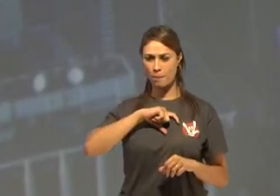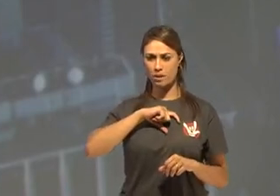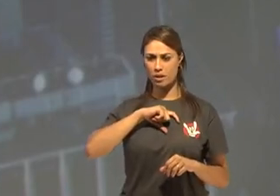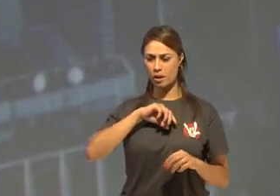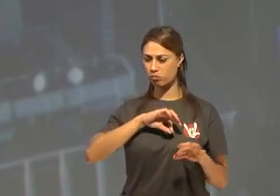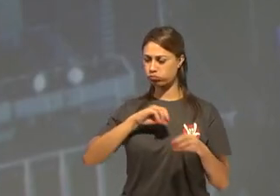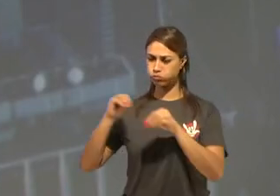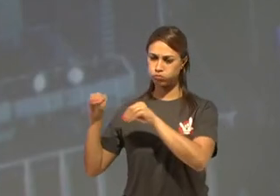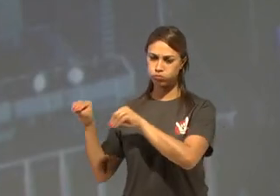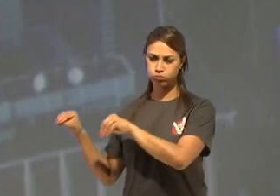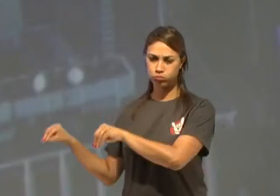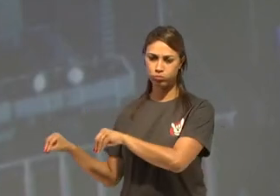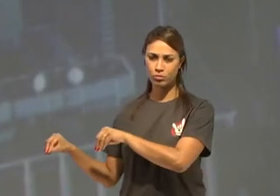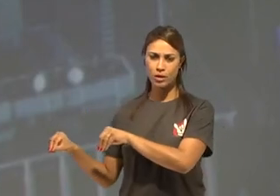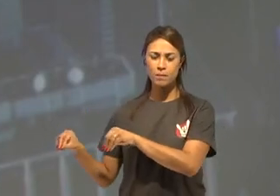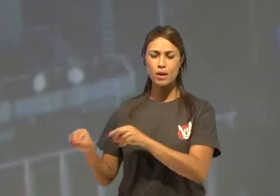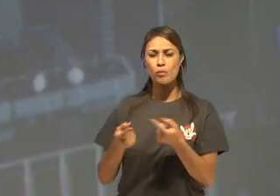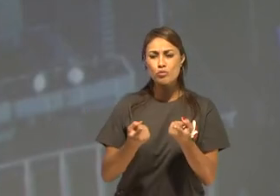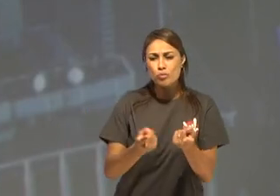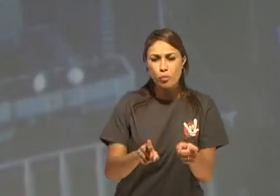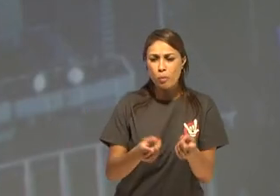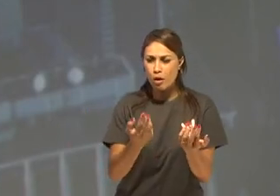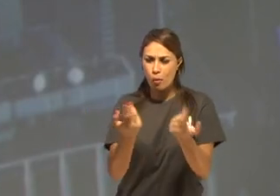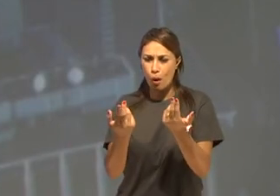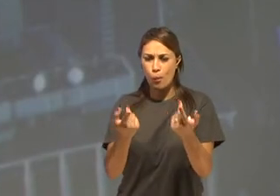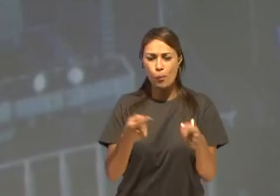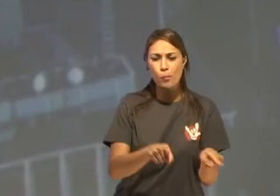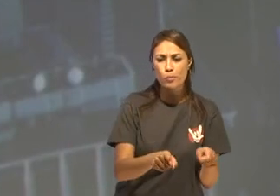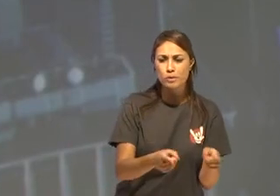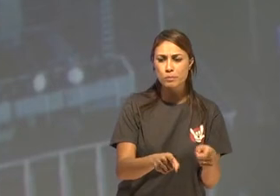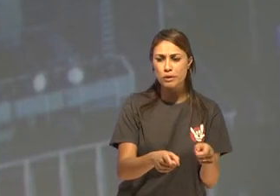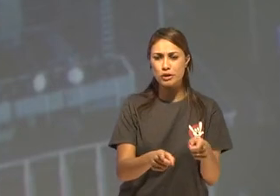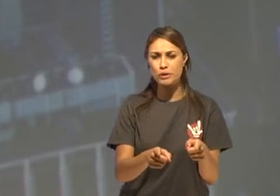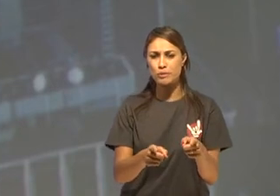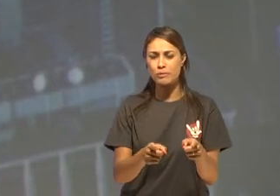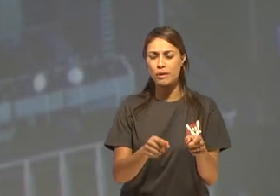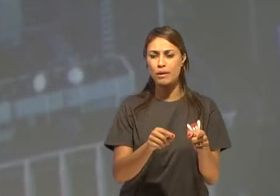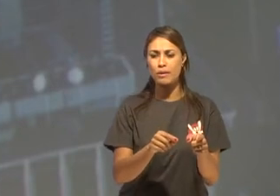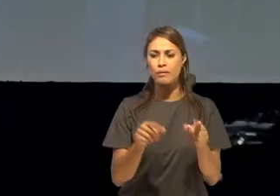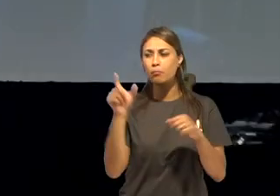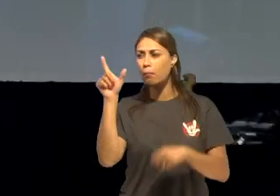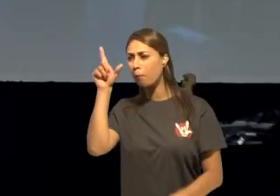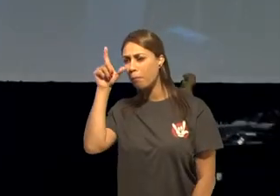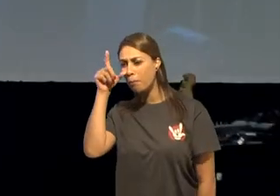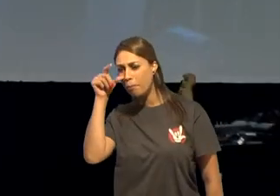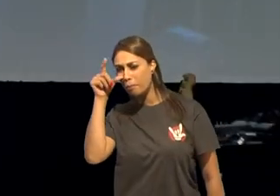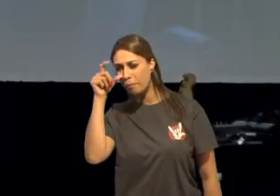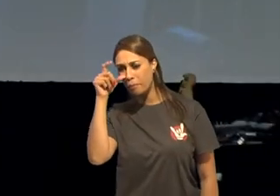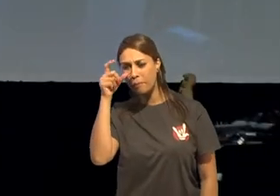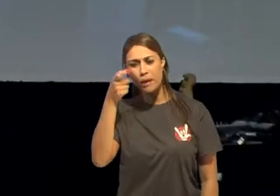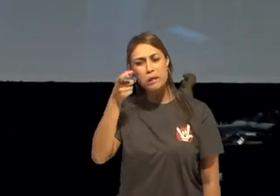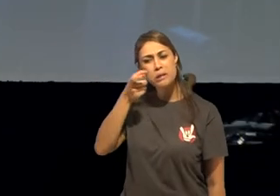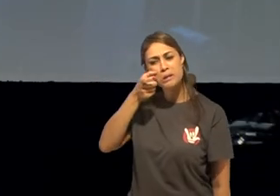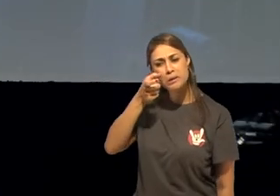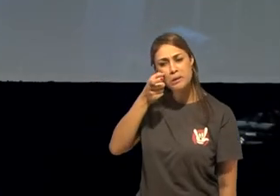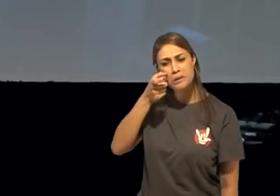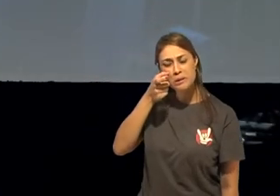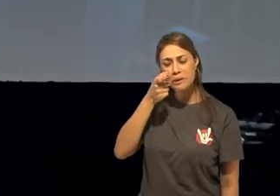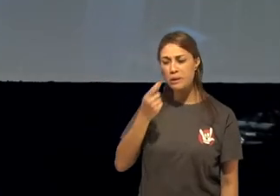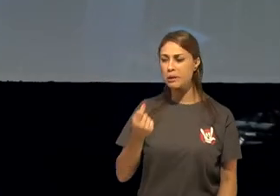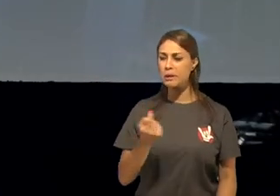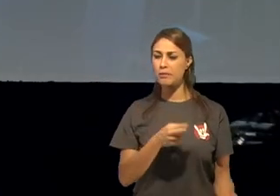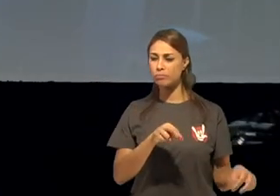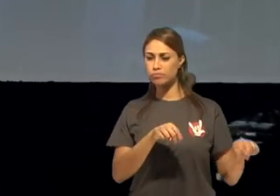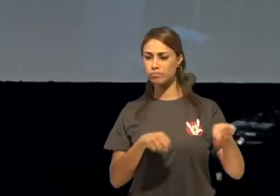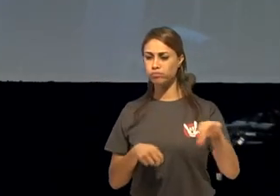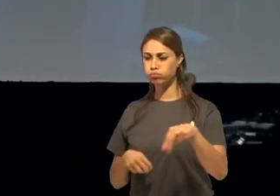Ele ia dormir, ele ia com os espetinhos. Ele ia assistir TV, ele ia com os espetinhos. E a quarentena aumentando e a gente foi ficando